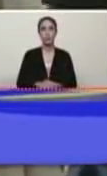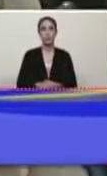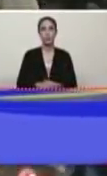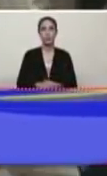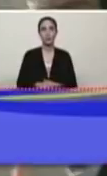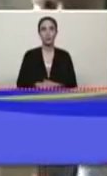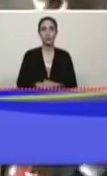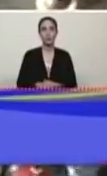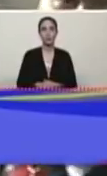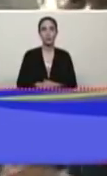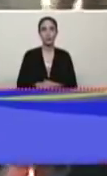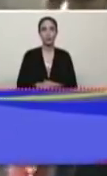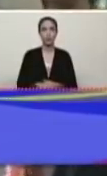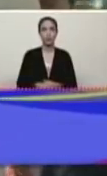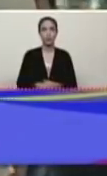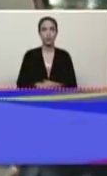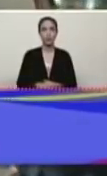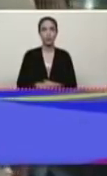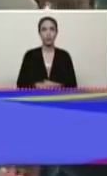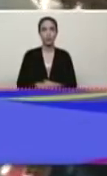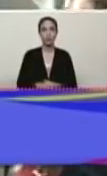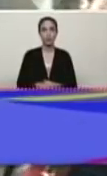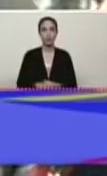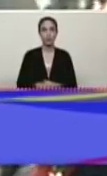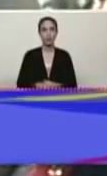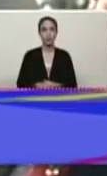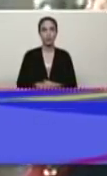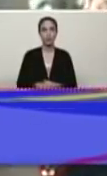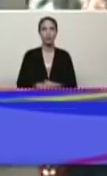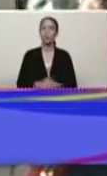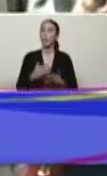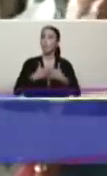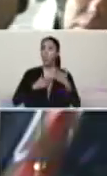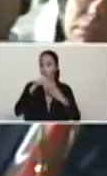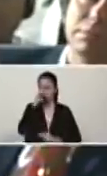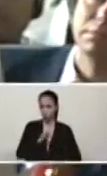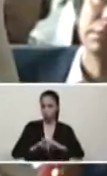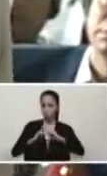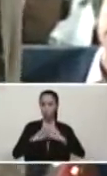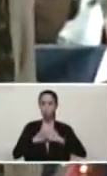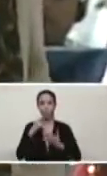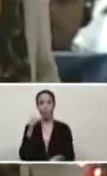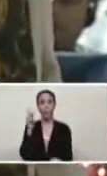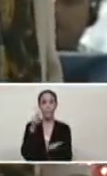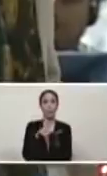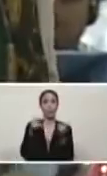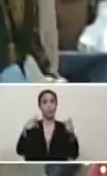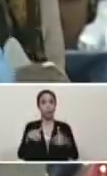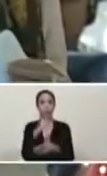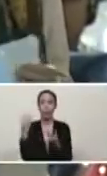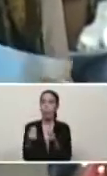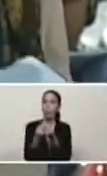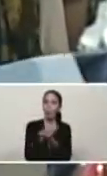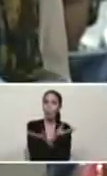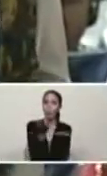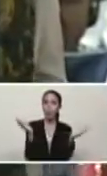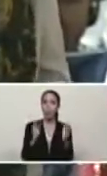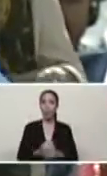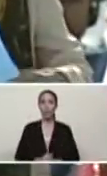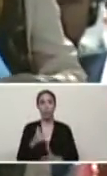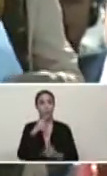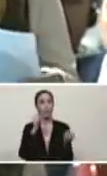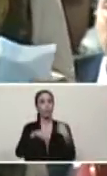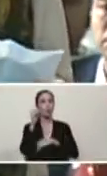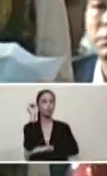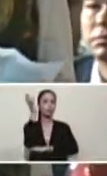da Venezuela e a seu presidente, Nicolás Maduro. Para mim é honor estar aqui com vocês, desde o